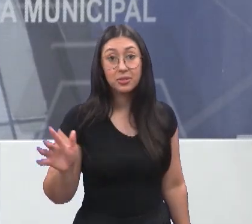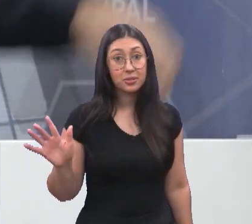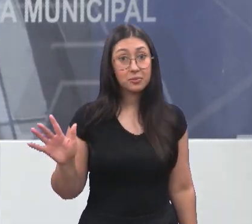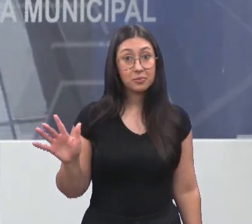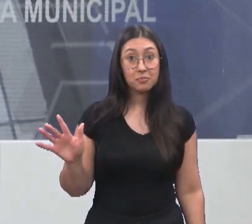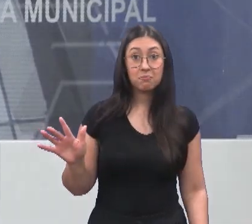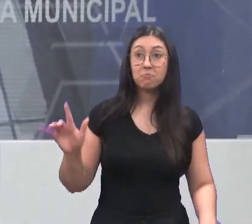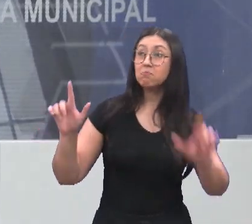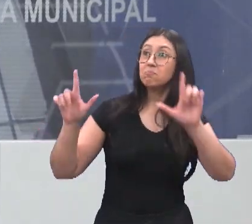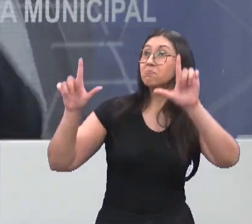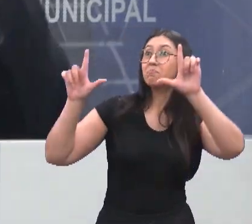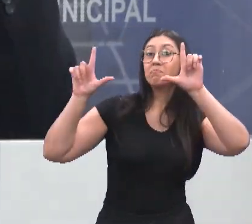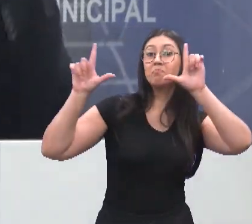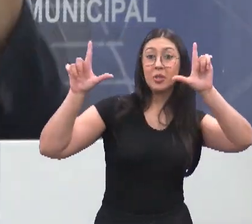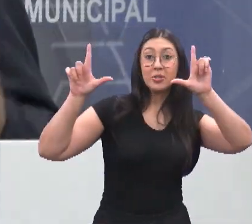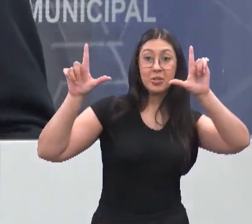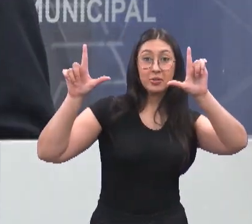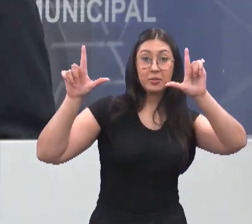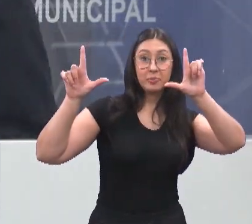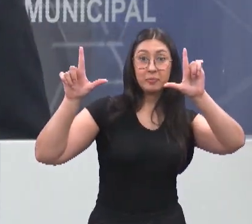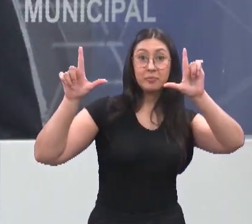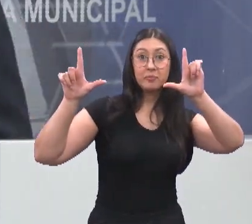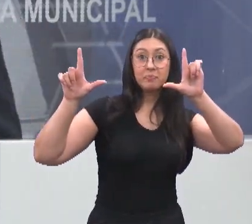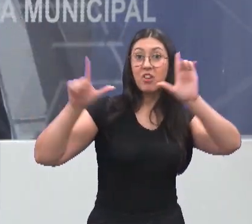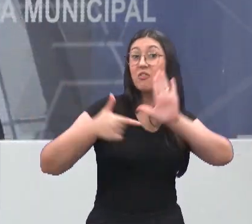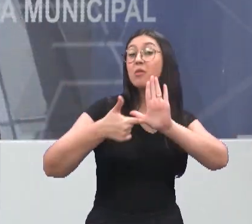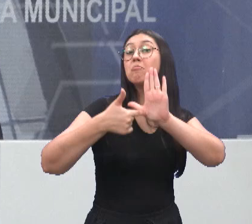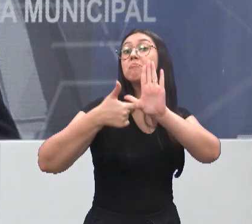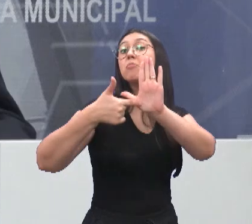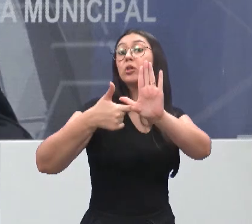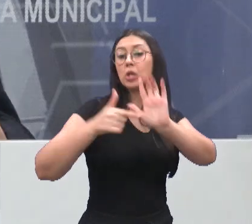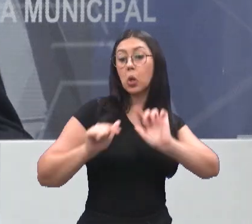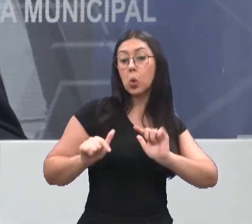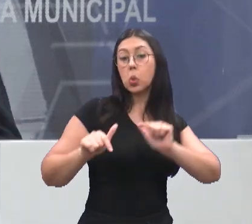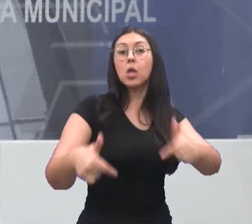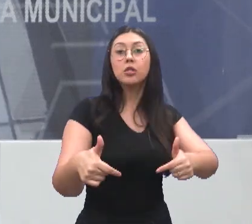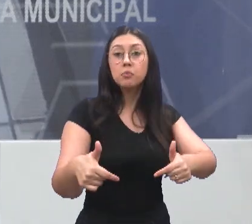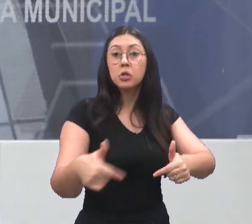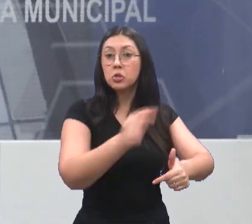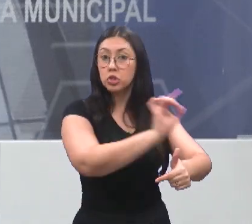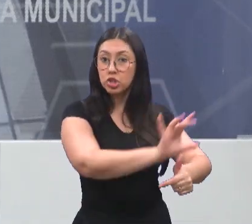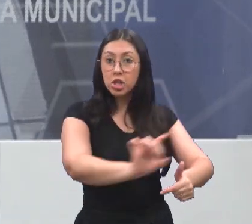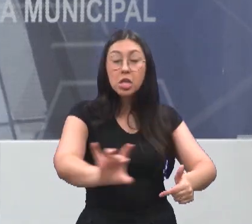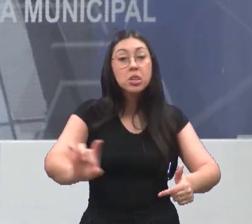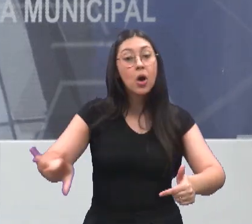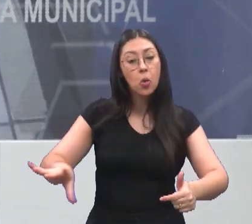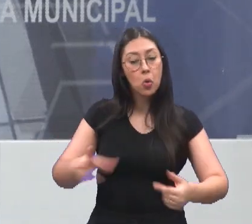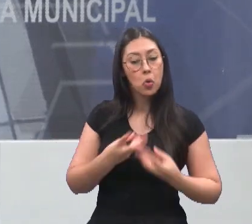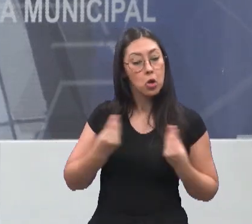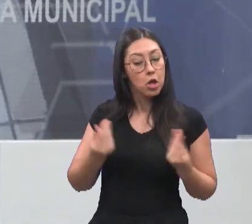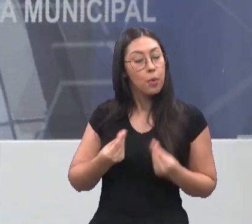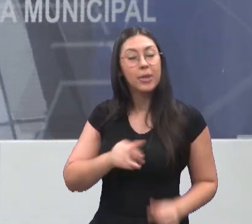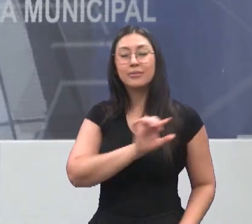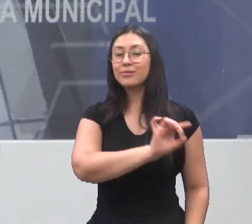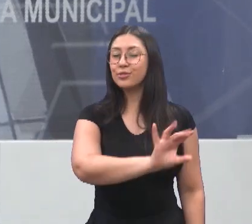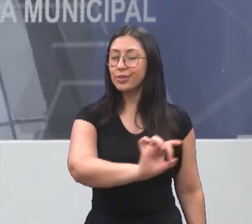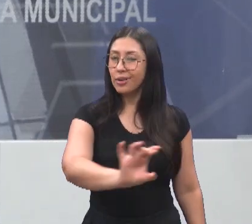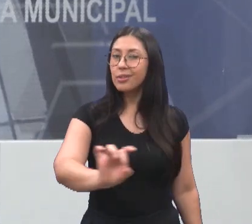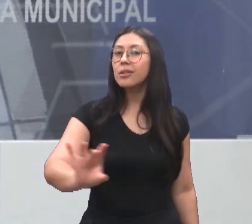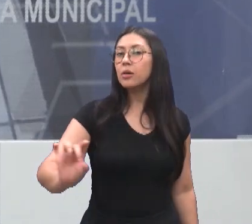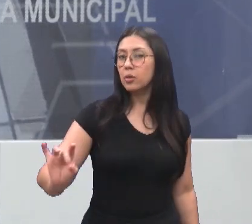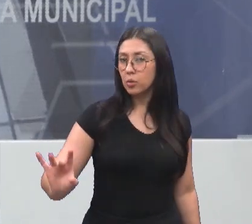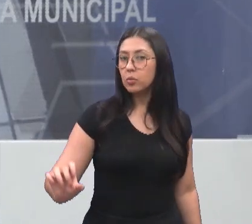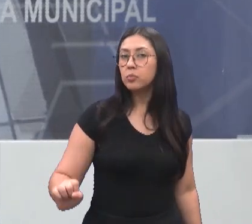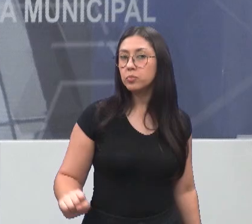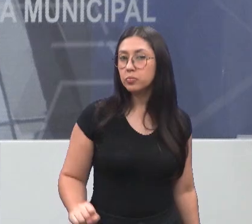painel vai revelar o tamanho dessa sensibilidade ou não nos nossos